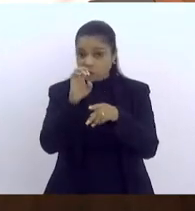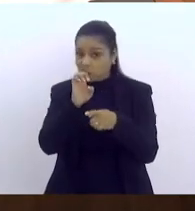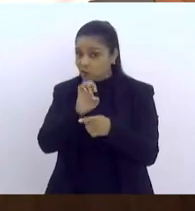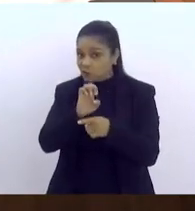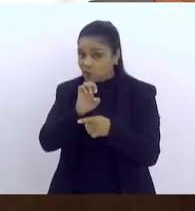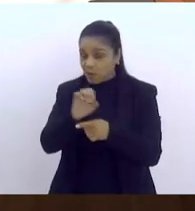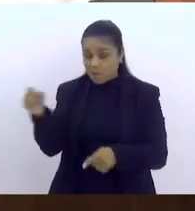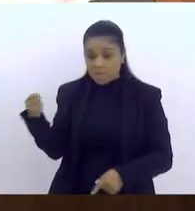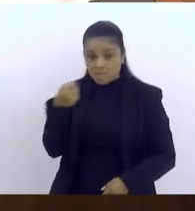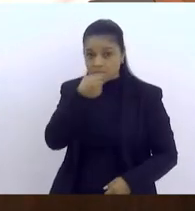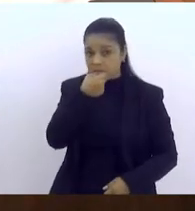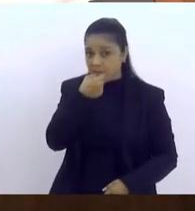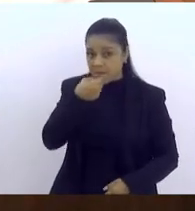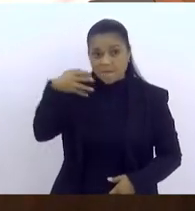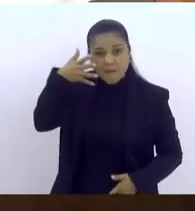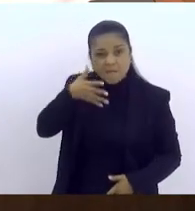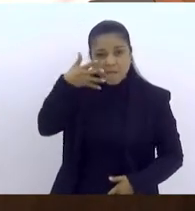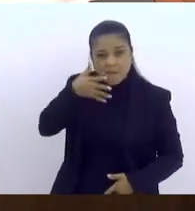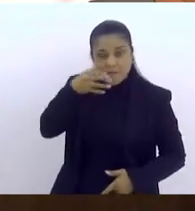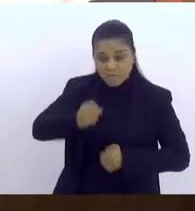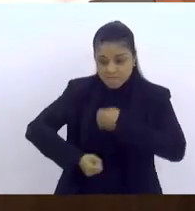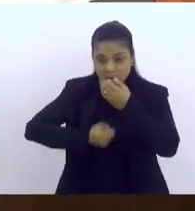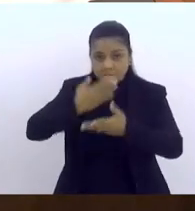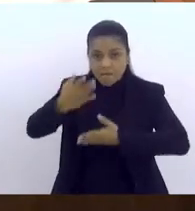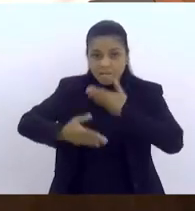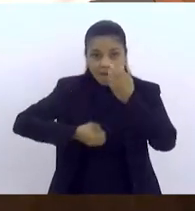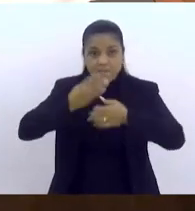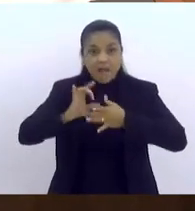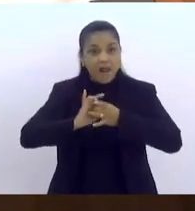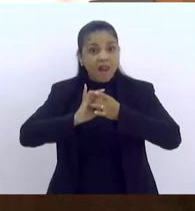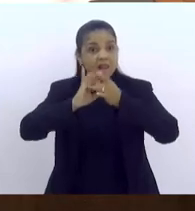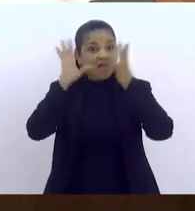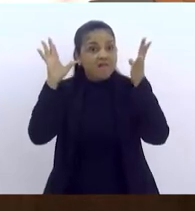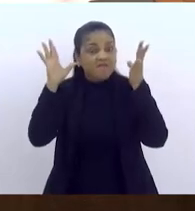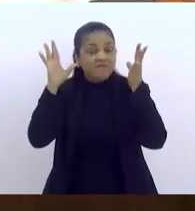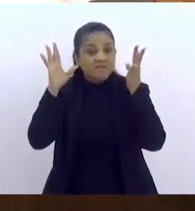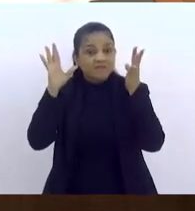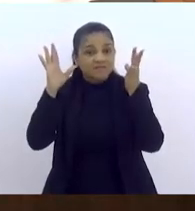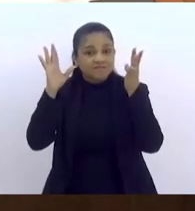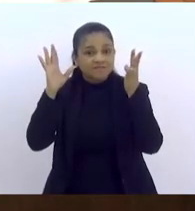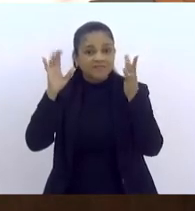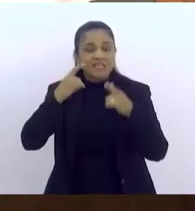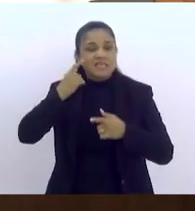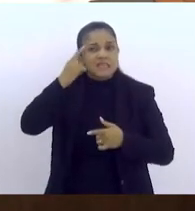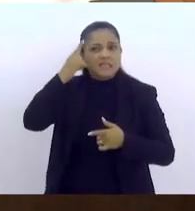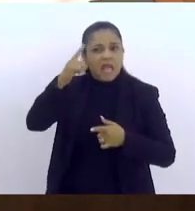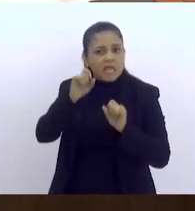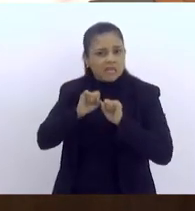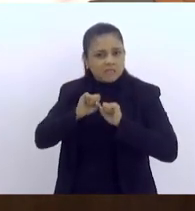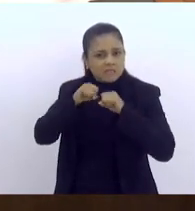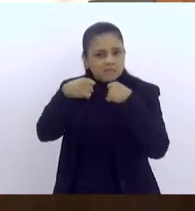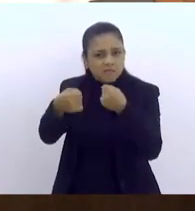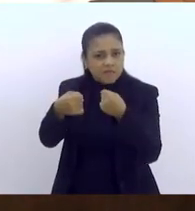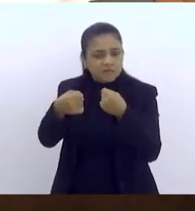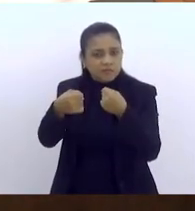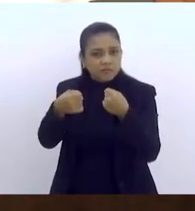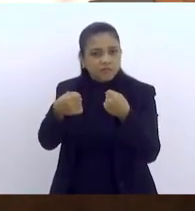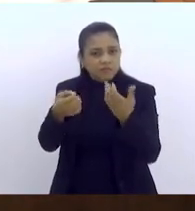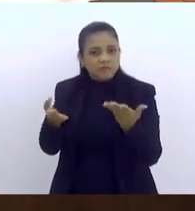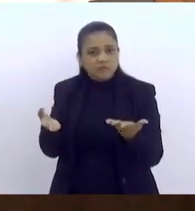esse microfone para se manifestar como bem queira, como bem entenda, as ideias que defende. Afinal de